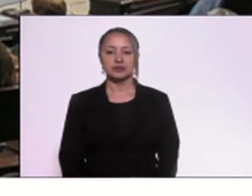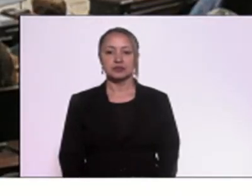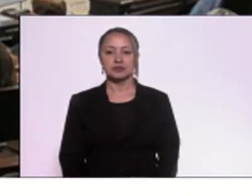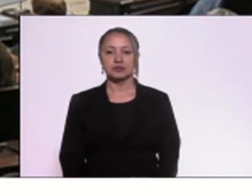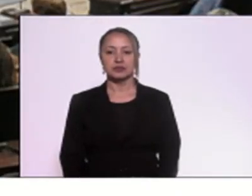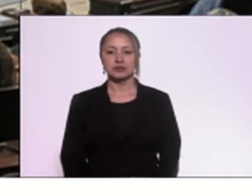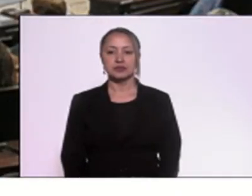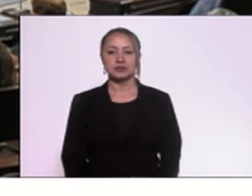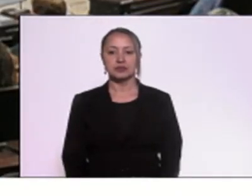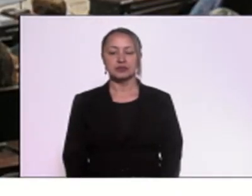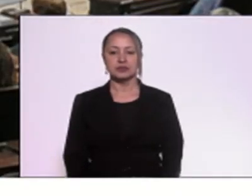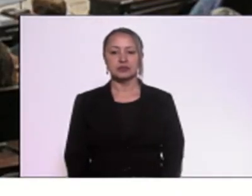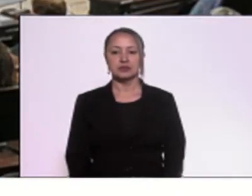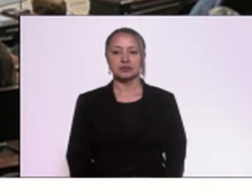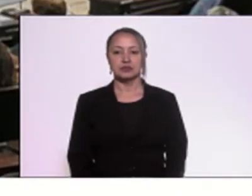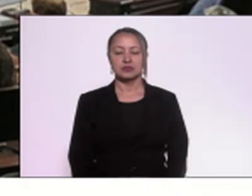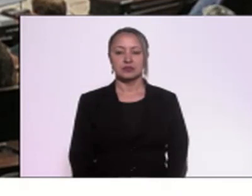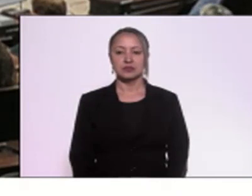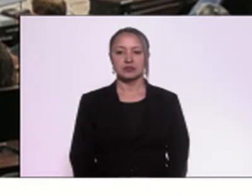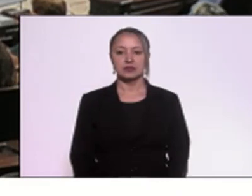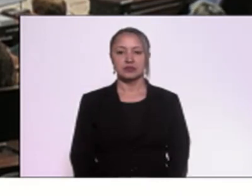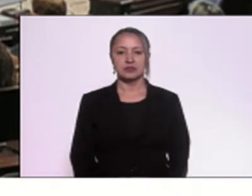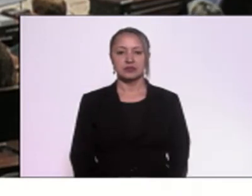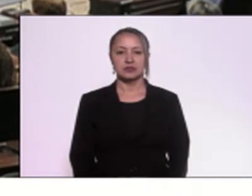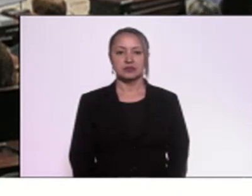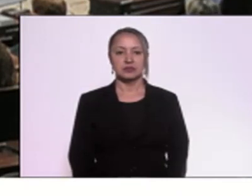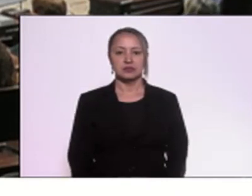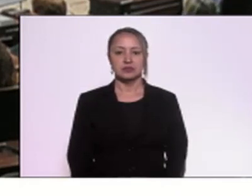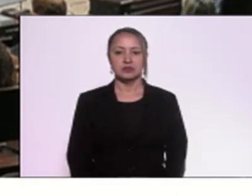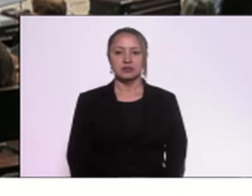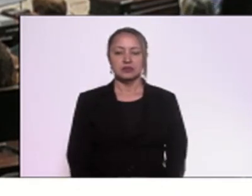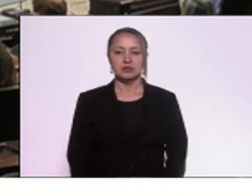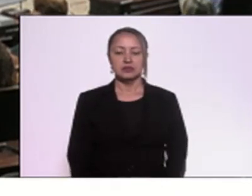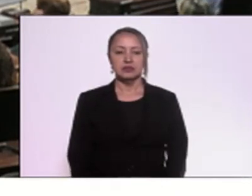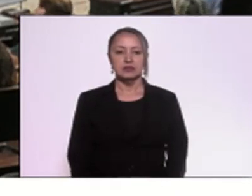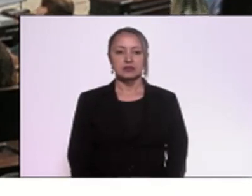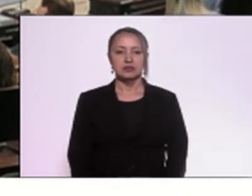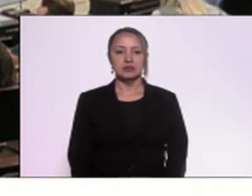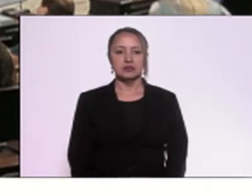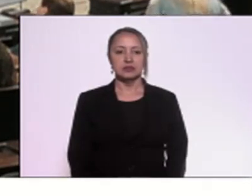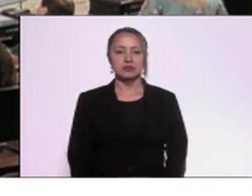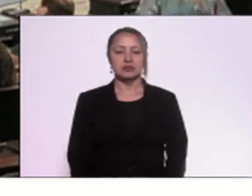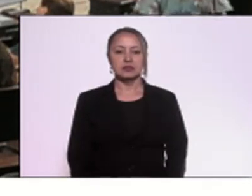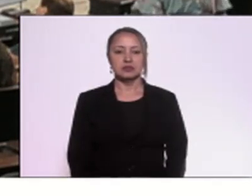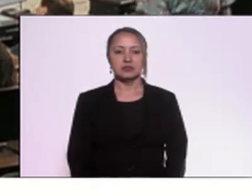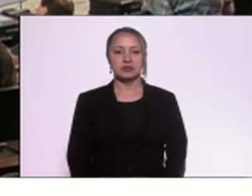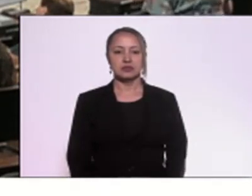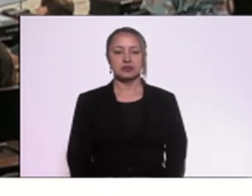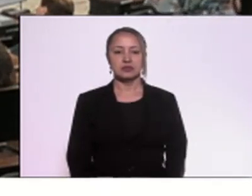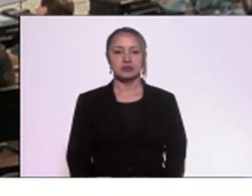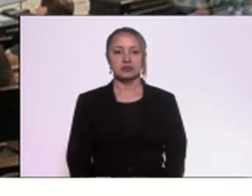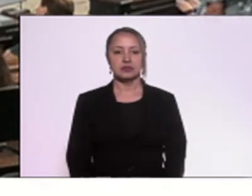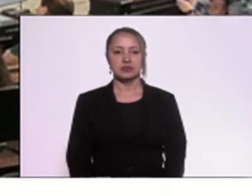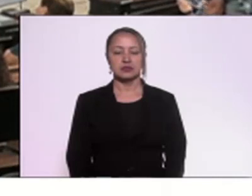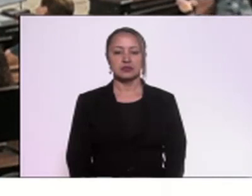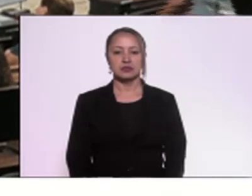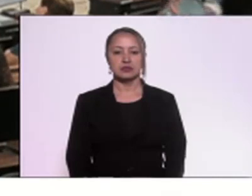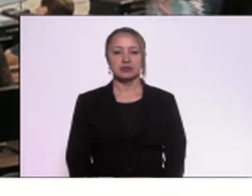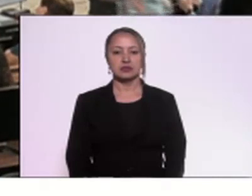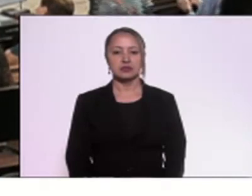cinema no Brasil. Essa história vai estar registrada na história do audiovisual fluminense, né?